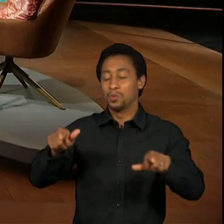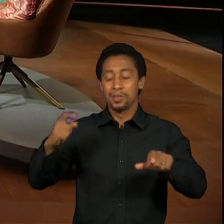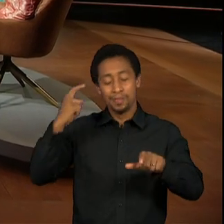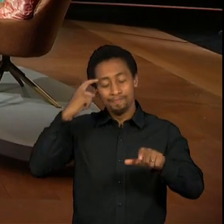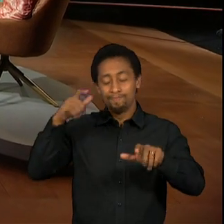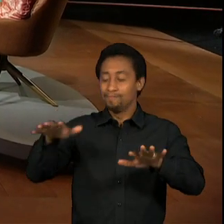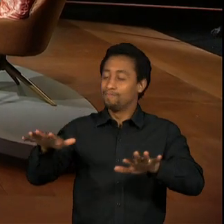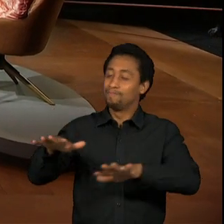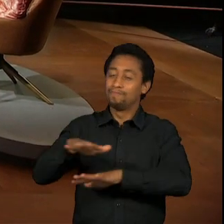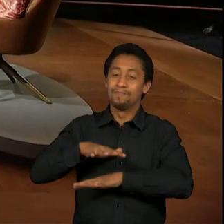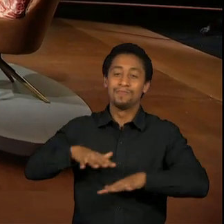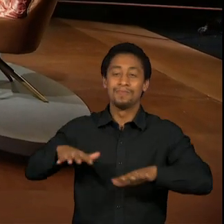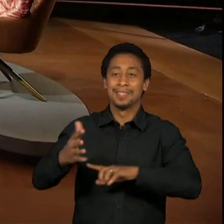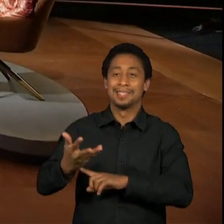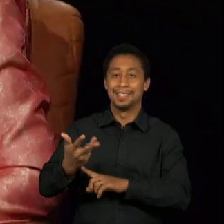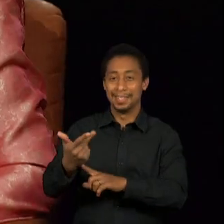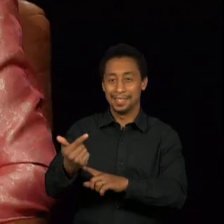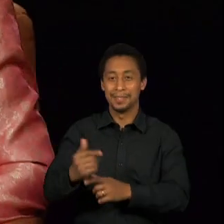arte.